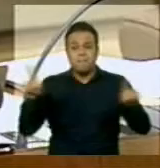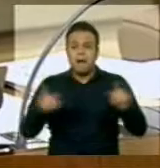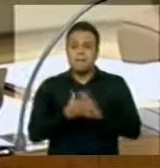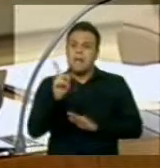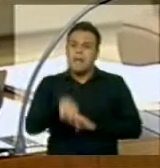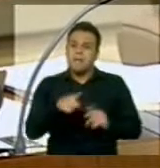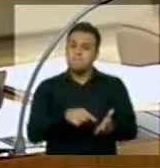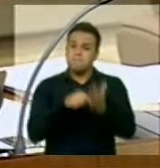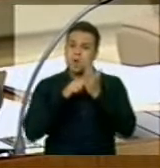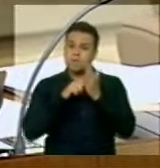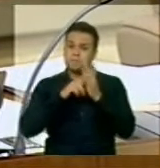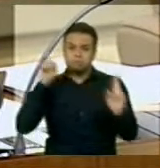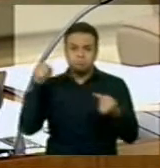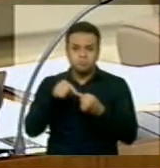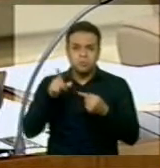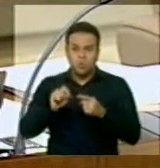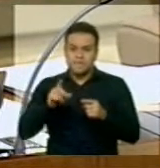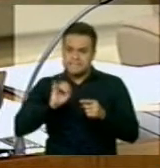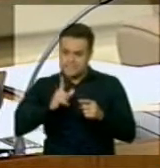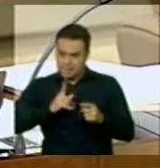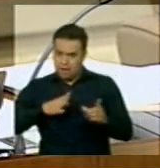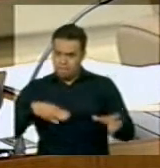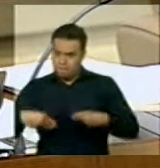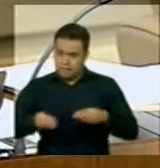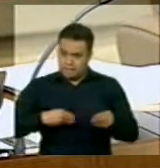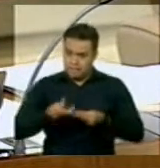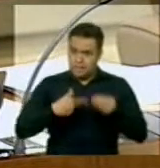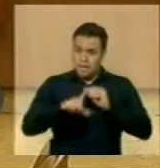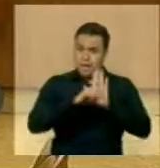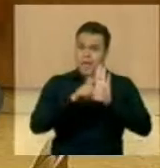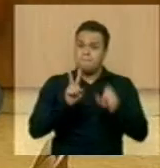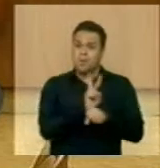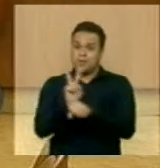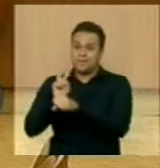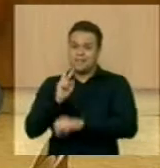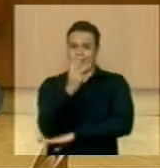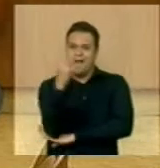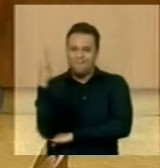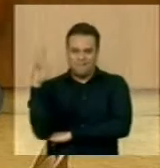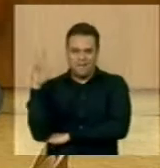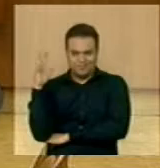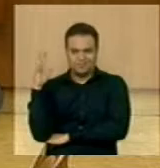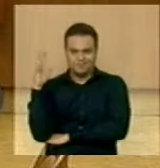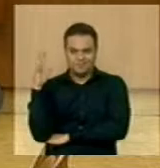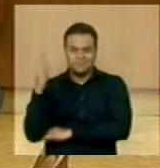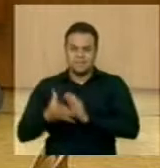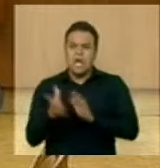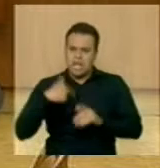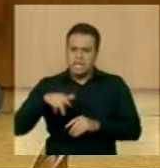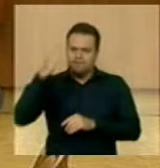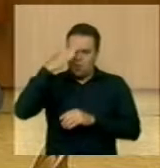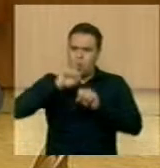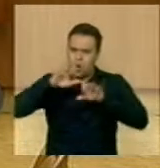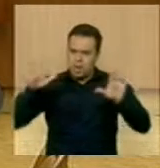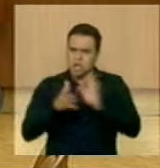à evidente flexibilização que se vê da legislação de proteção ao meio ambiente. Quer dizer, isto ficou evidente